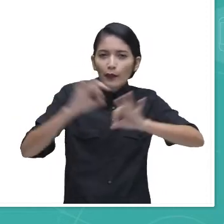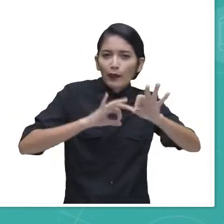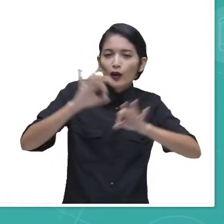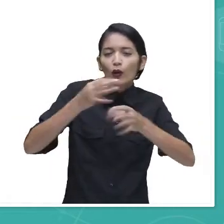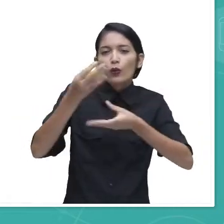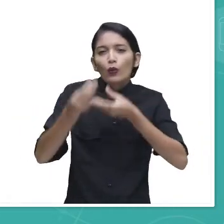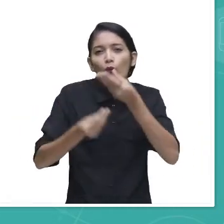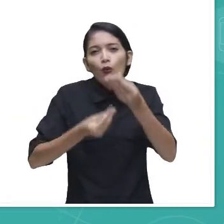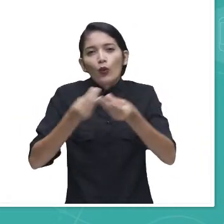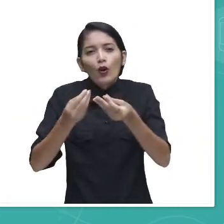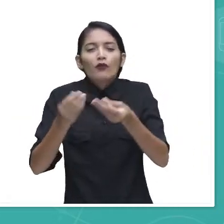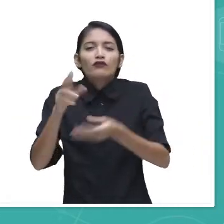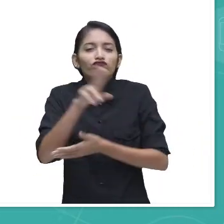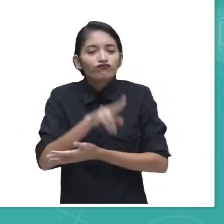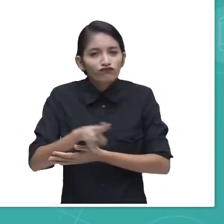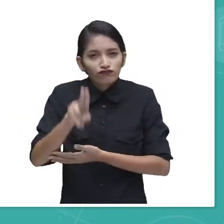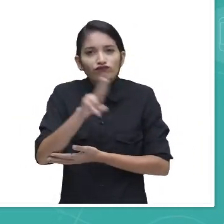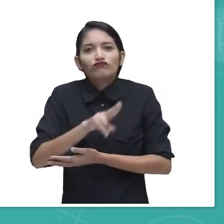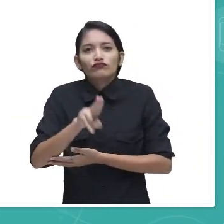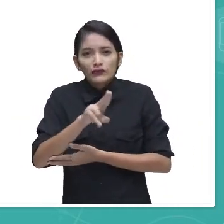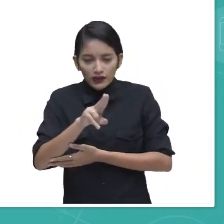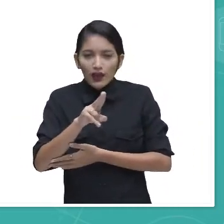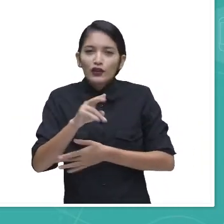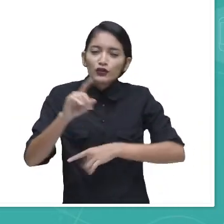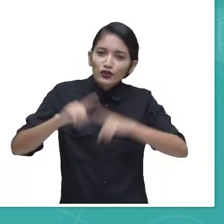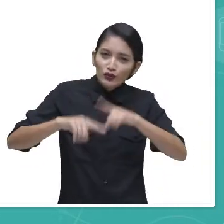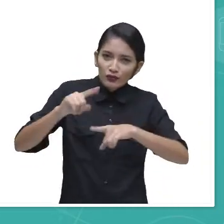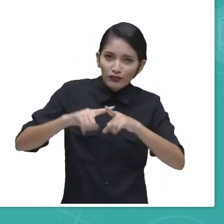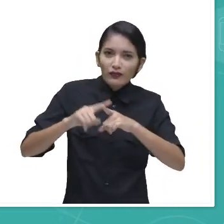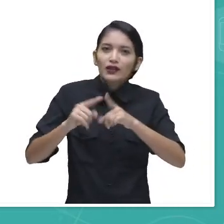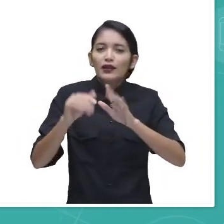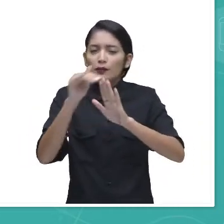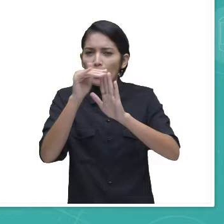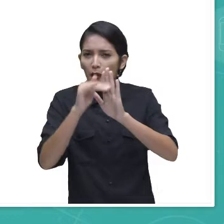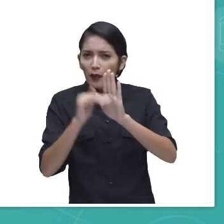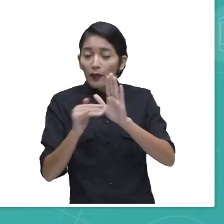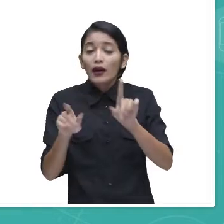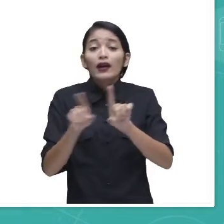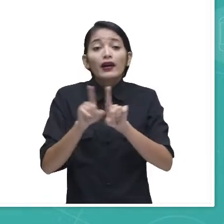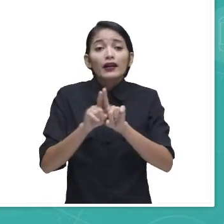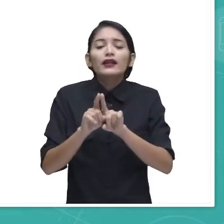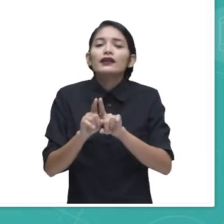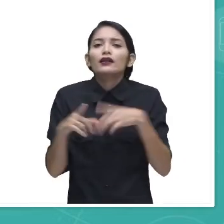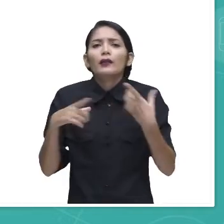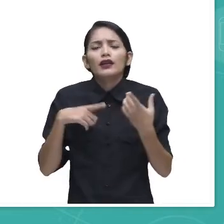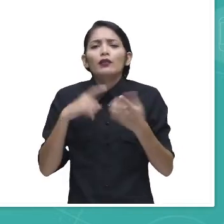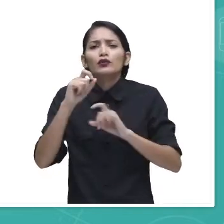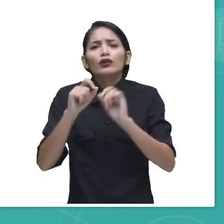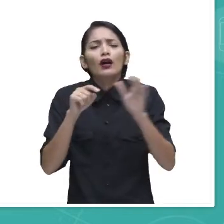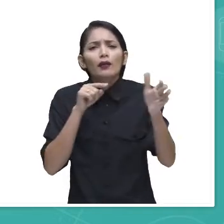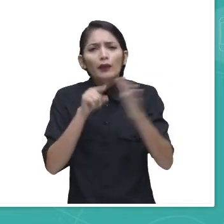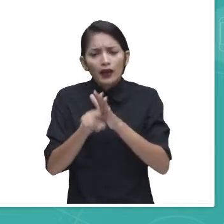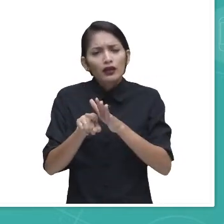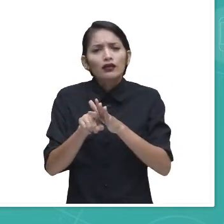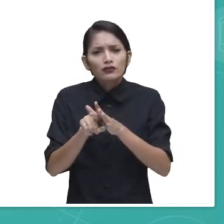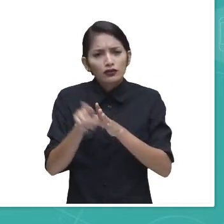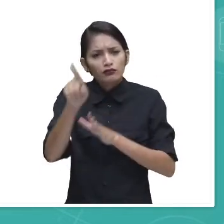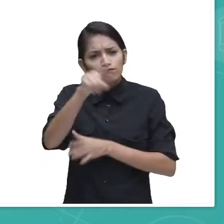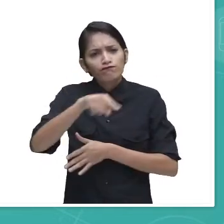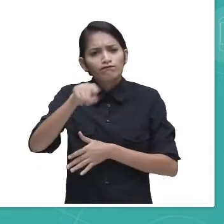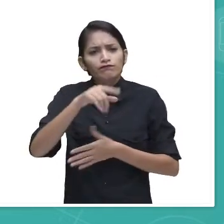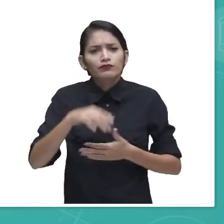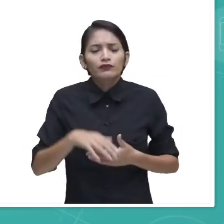como você vai utilizar os ingredientes. E nós temos também o enunciado da questão, que a gente tem que perguntar de vocês,